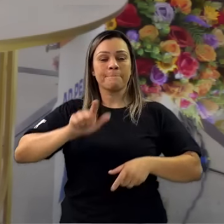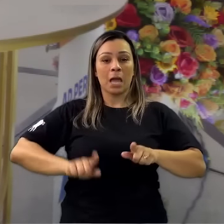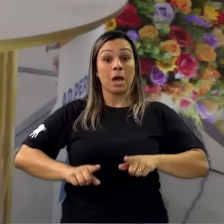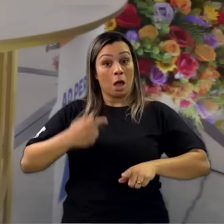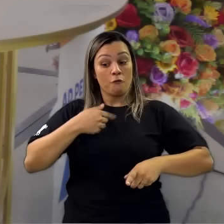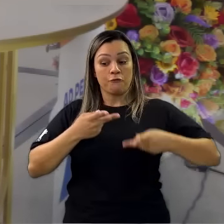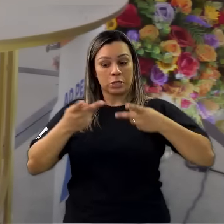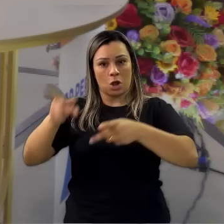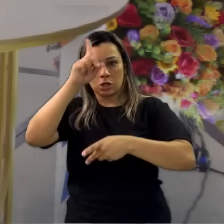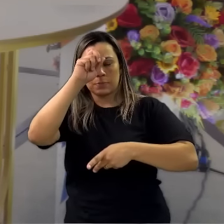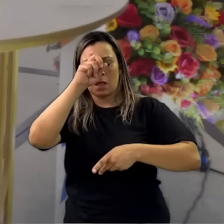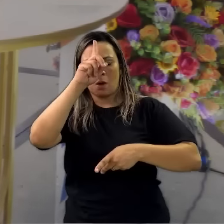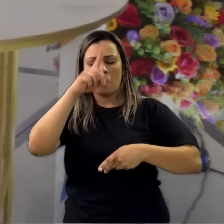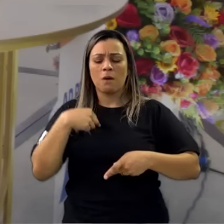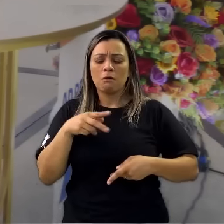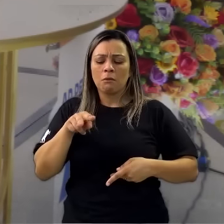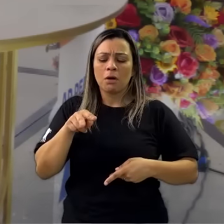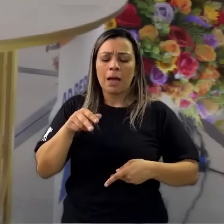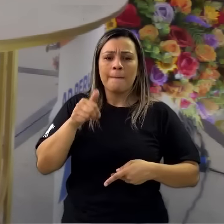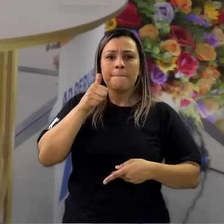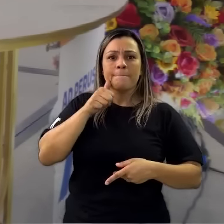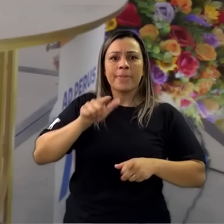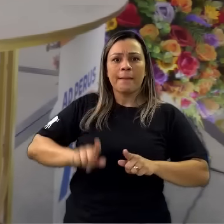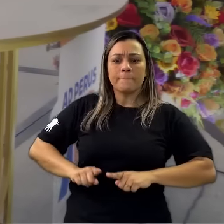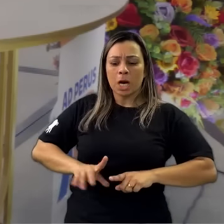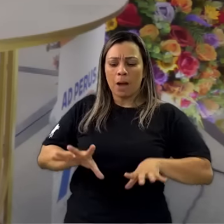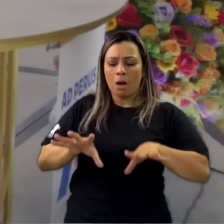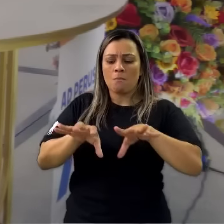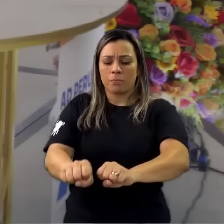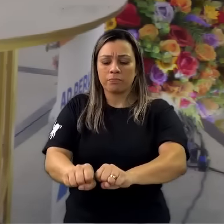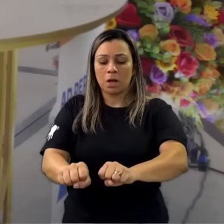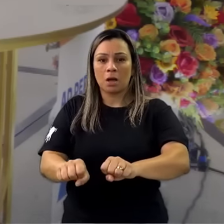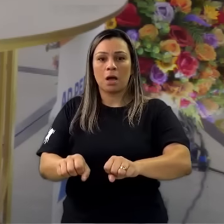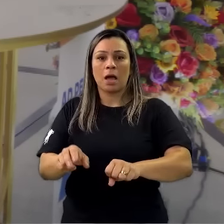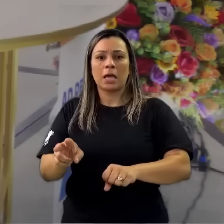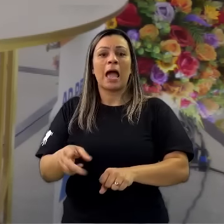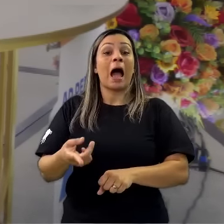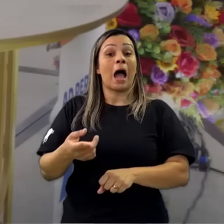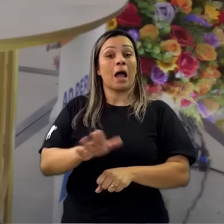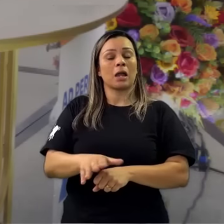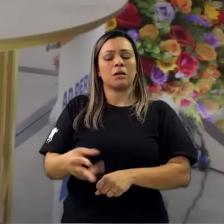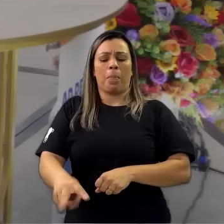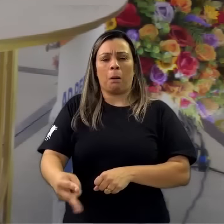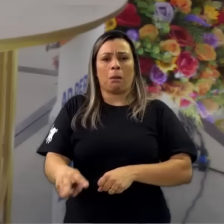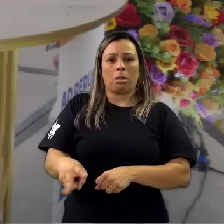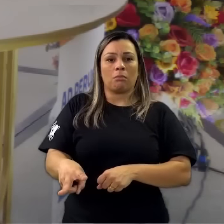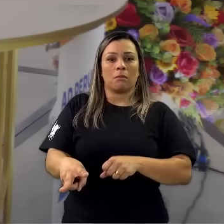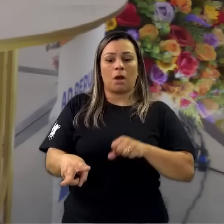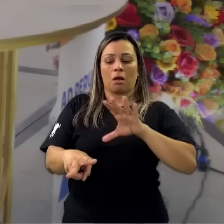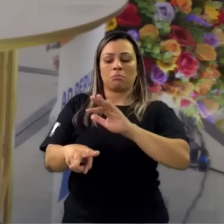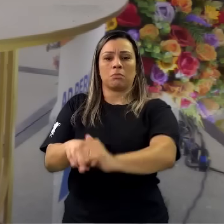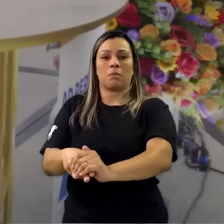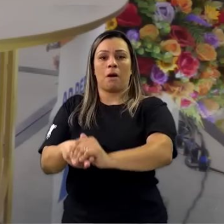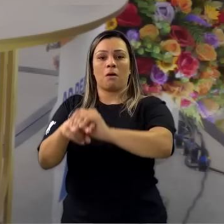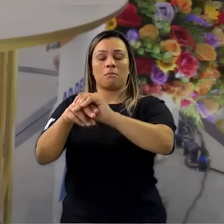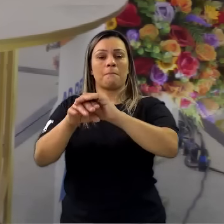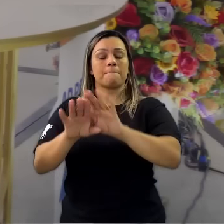meu Deus eu não vi a hora de pregar em algum lugar para contar essas coisas chegou a hora de eu vir embora uma quinta-feira